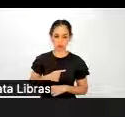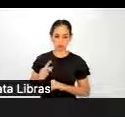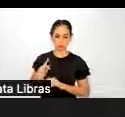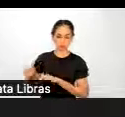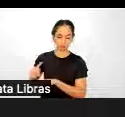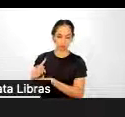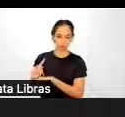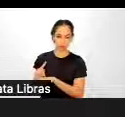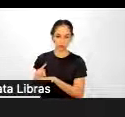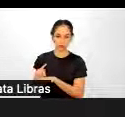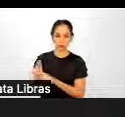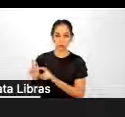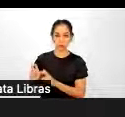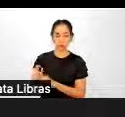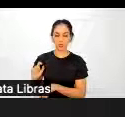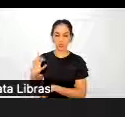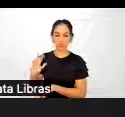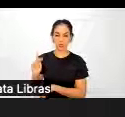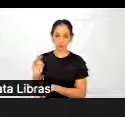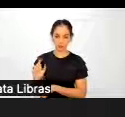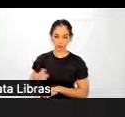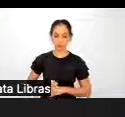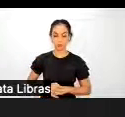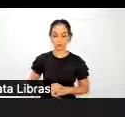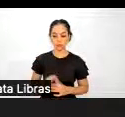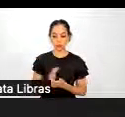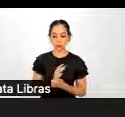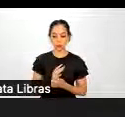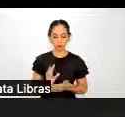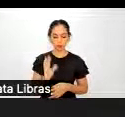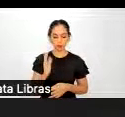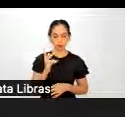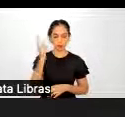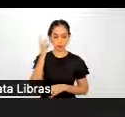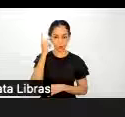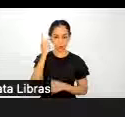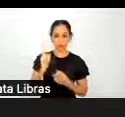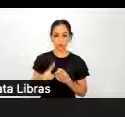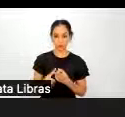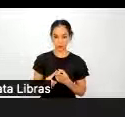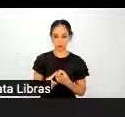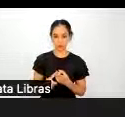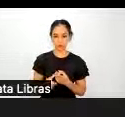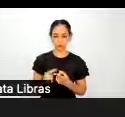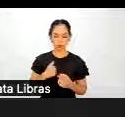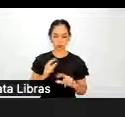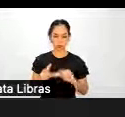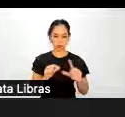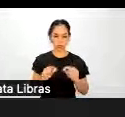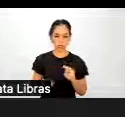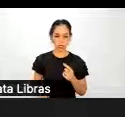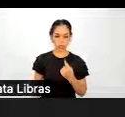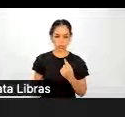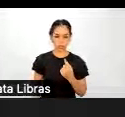bolsillo em Santiago do Chile. Alguns casos em São Paulo também acontecem. Eu selecionei o 3 Estações